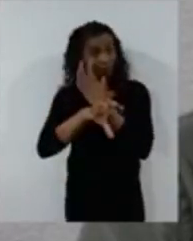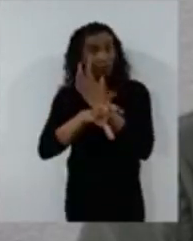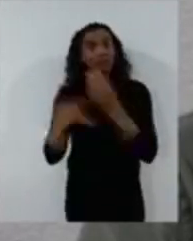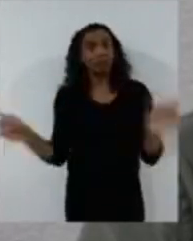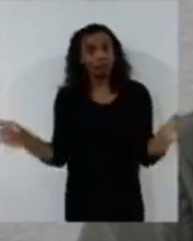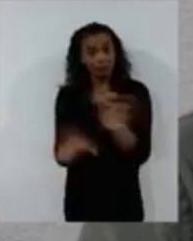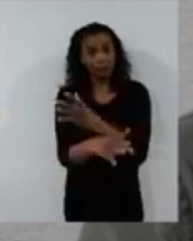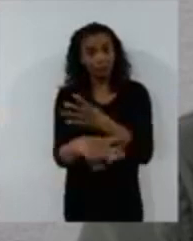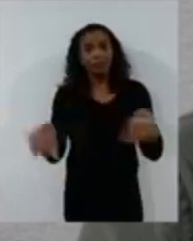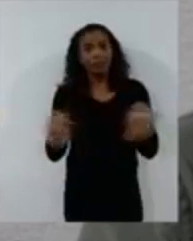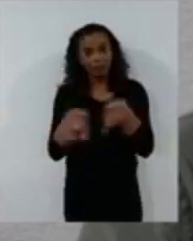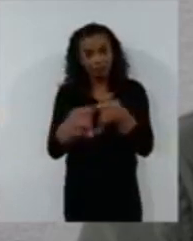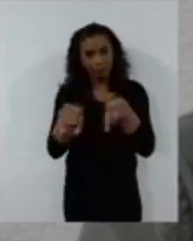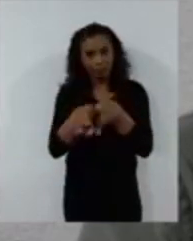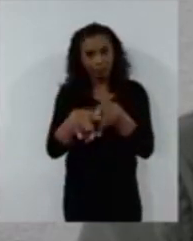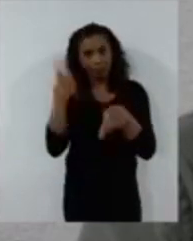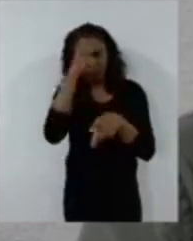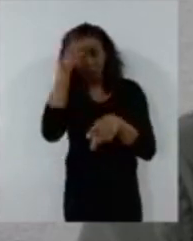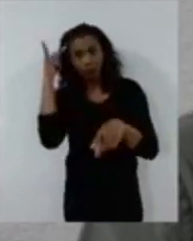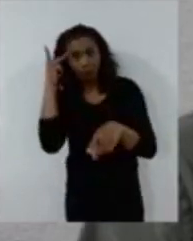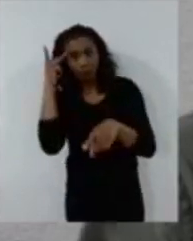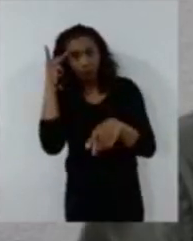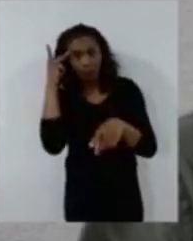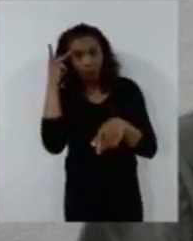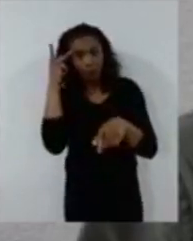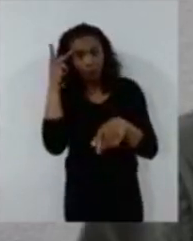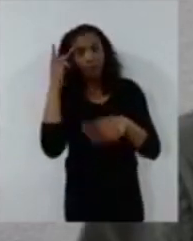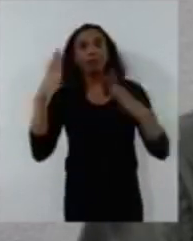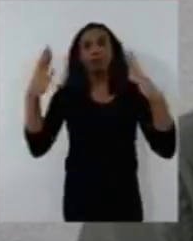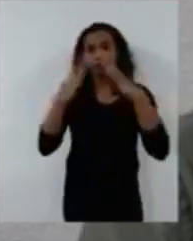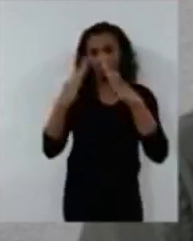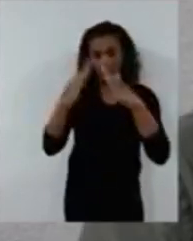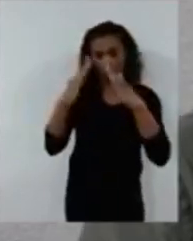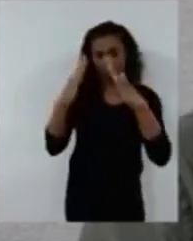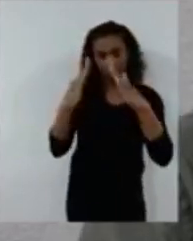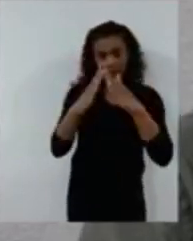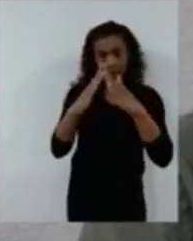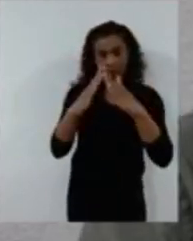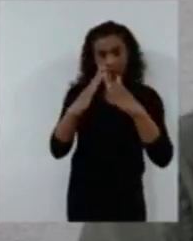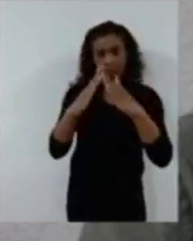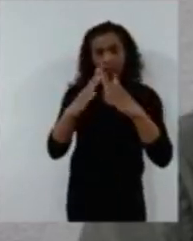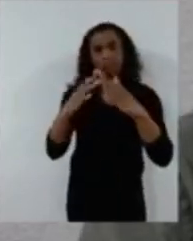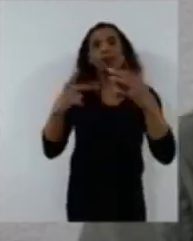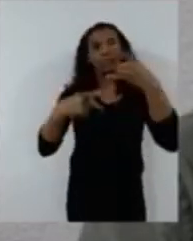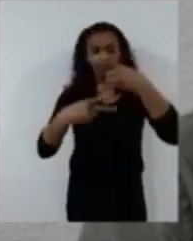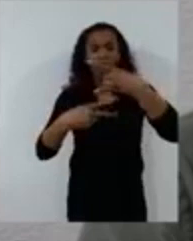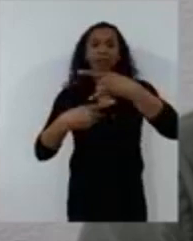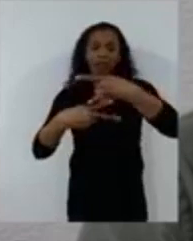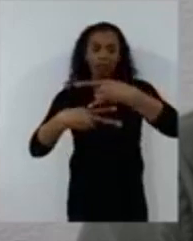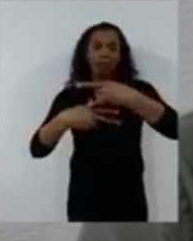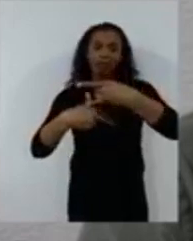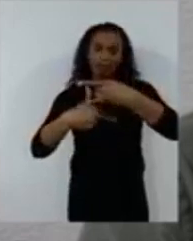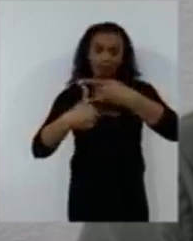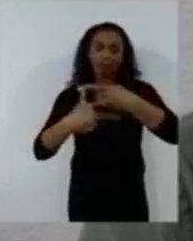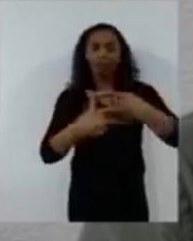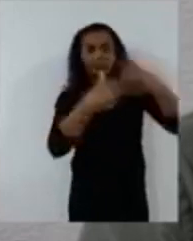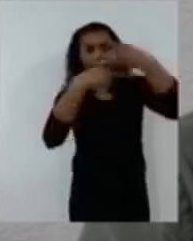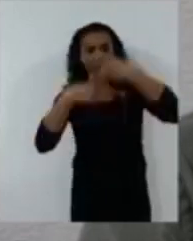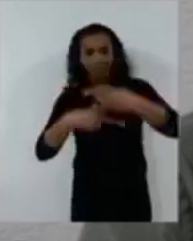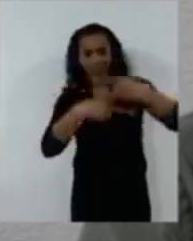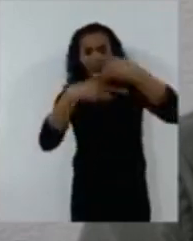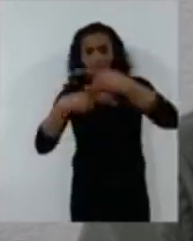também para os que estão nos acompanhando através do Instagram. Então, quero, através desse